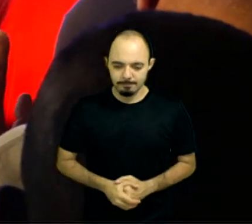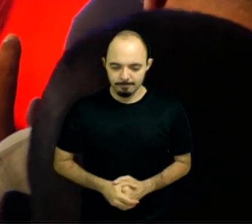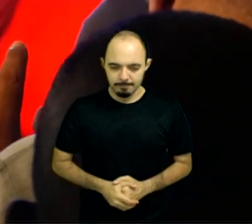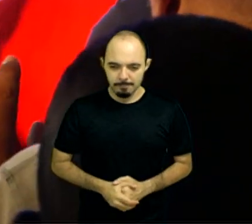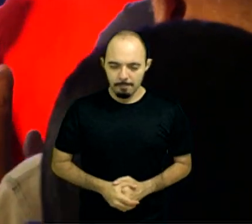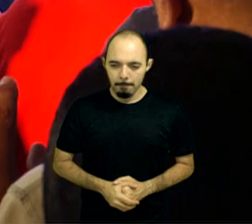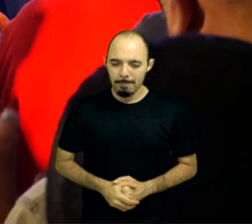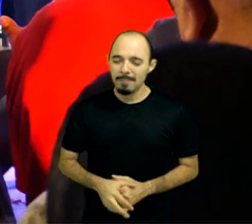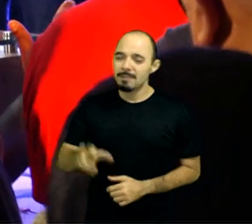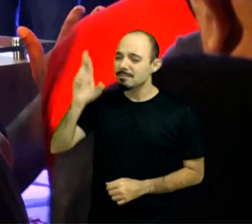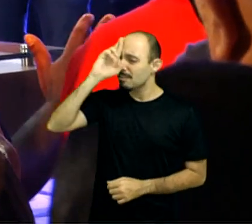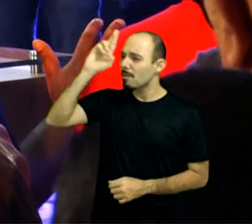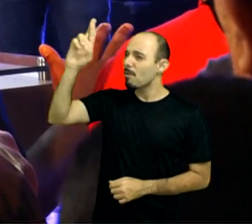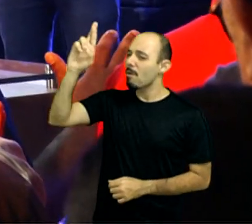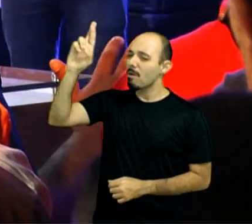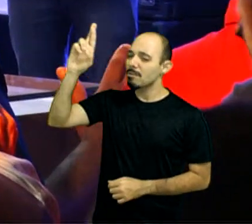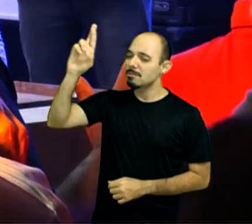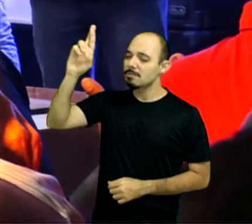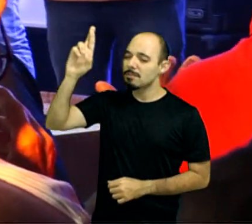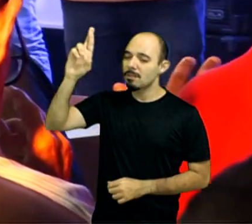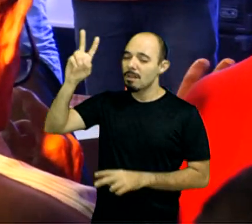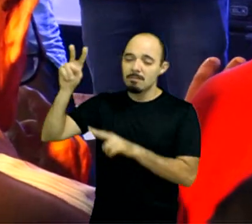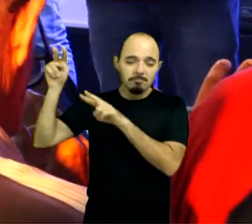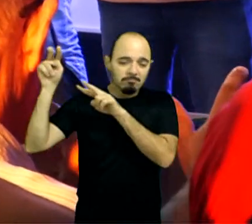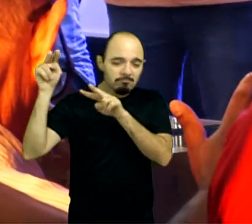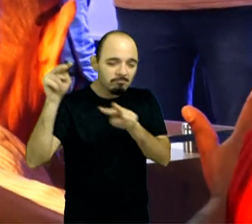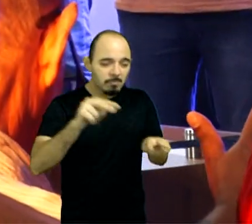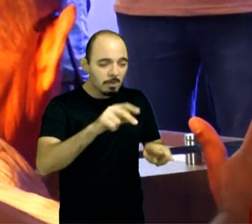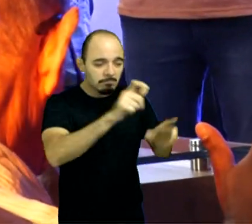Senhor, temos visto homens perdendo tudo